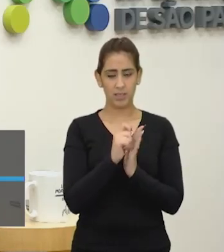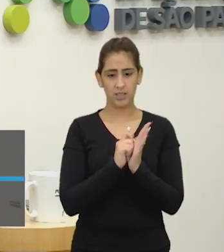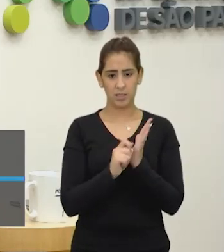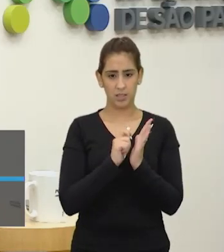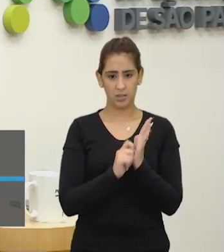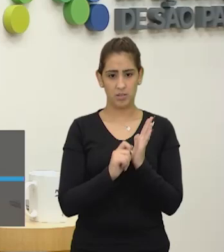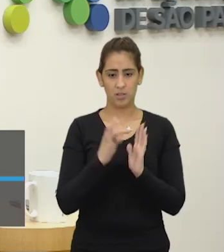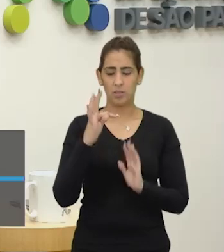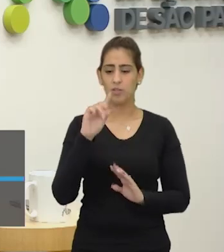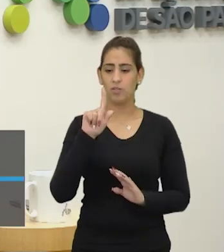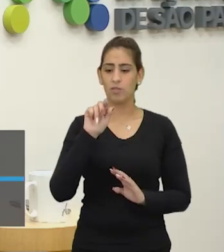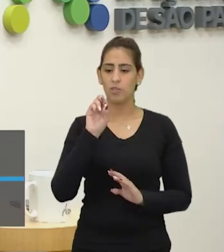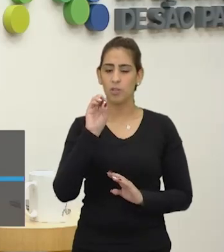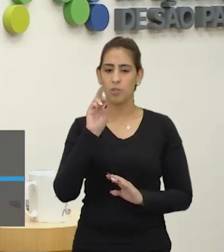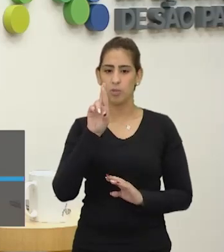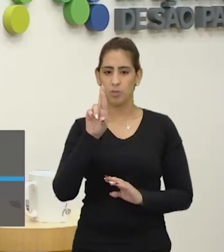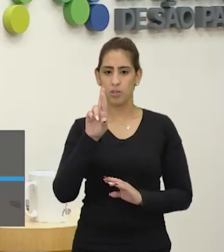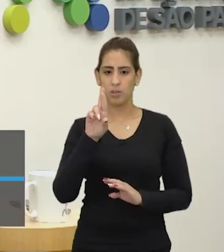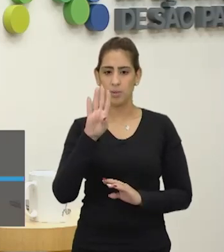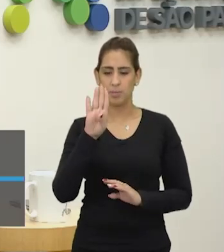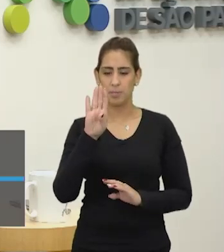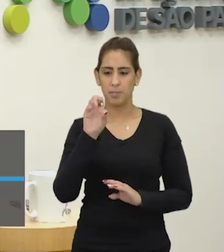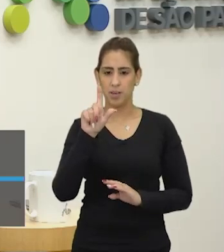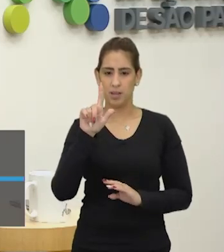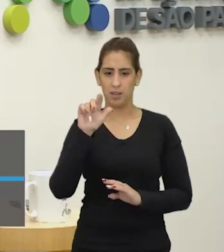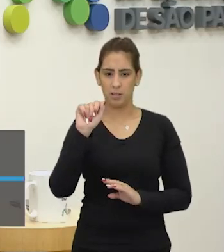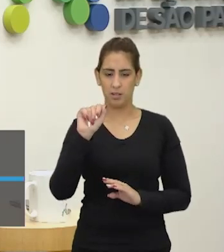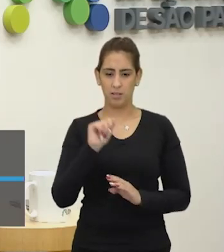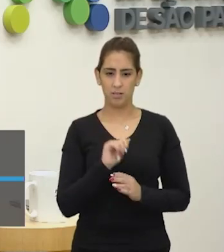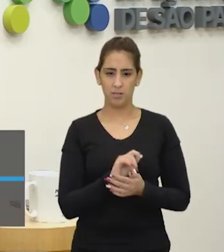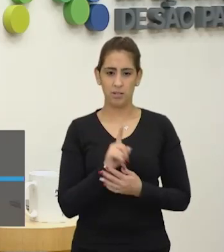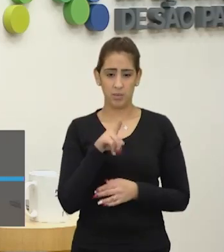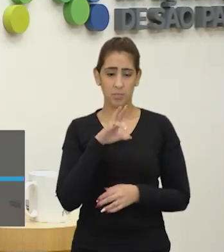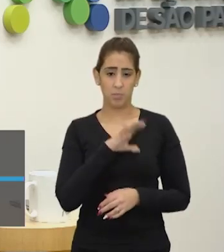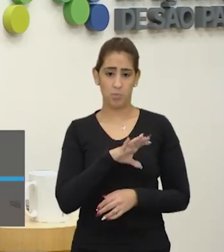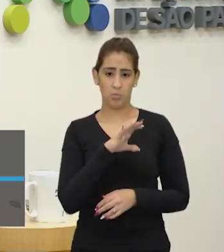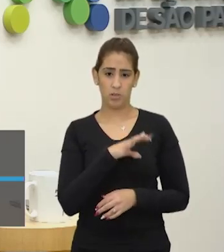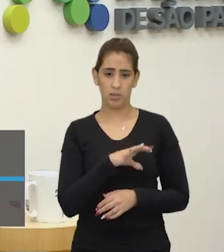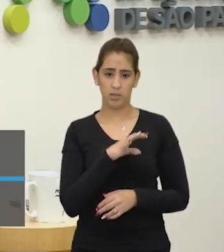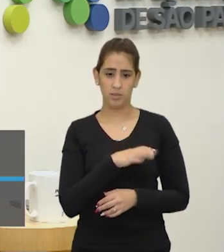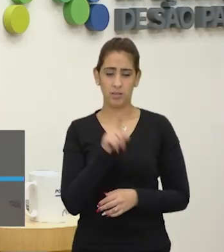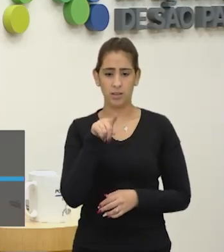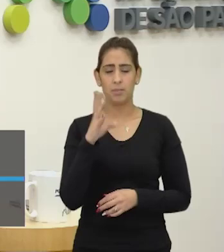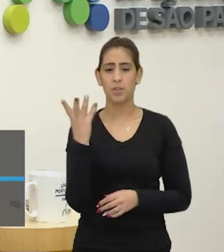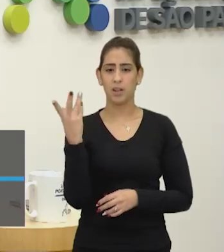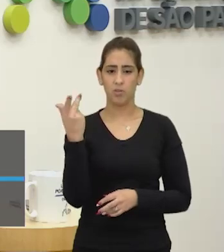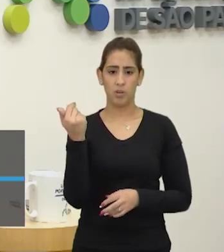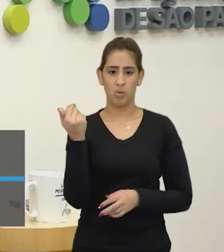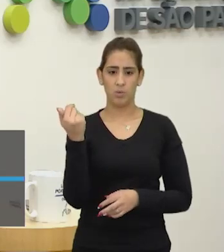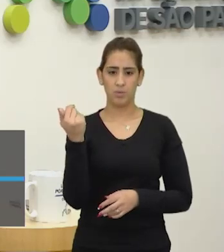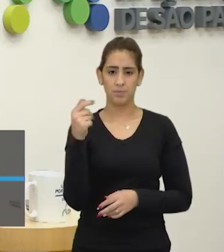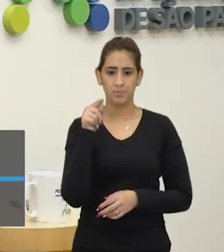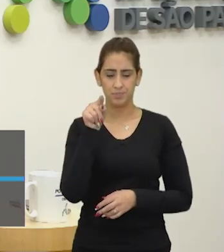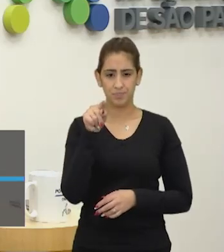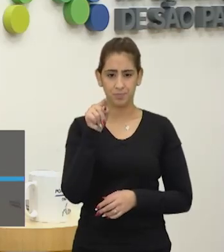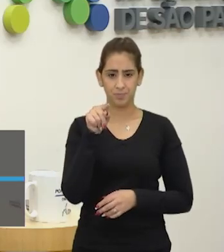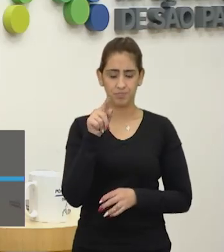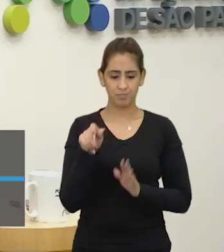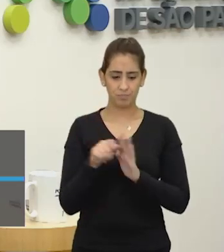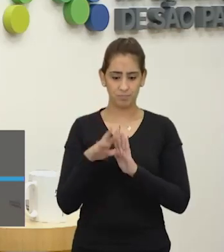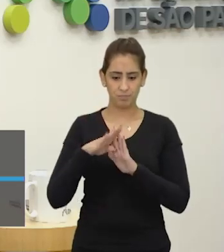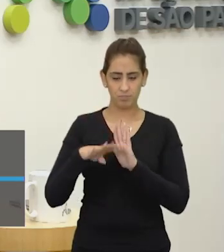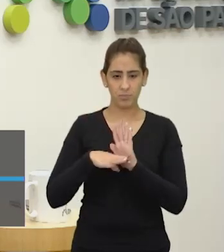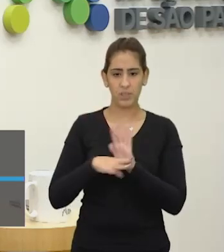chamada Flor Bela Espanca. Ela é uma portuguesa. Gente, ela é maravilhosa. E os poemas dela geralmente são